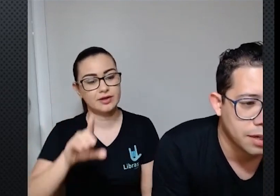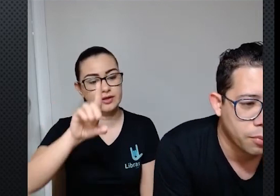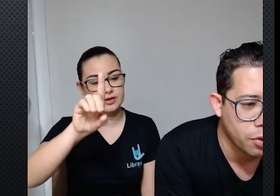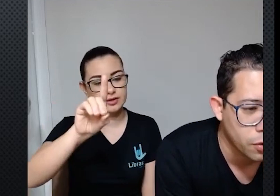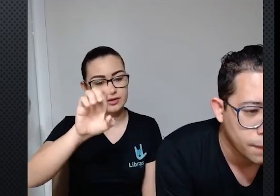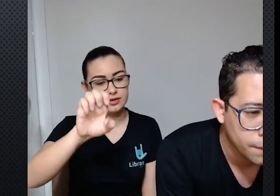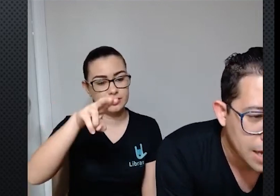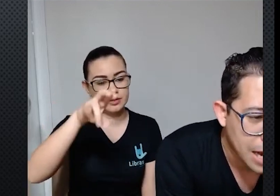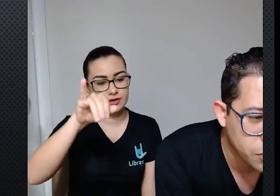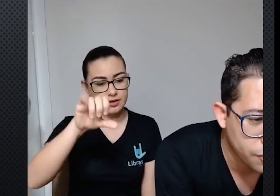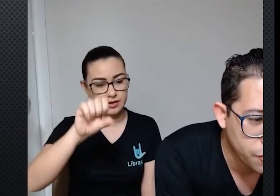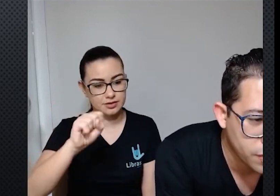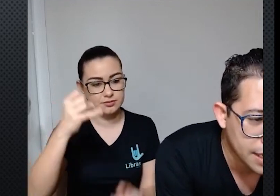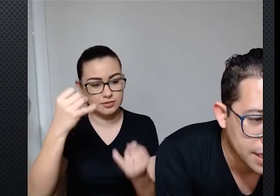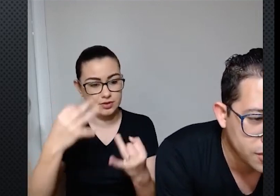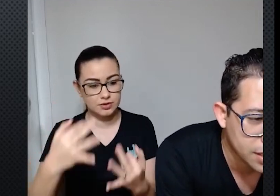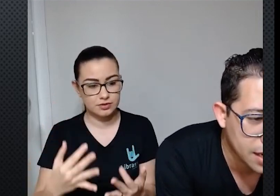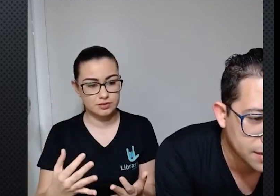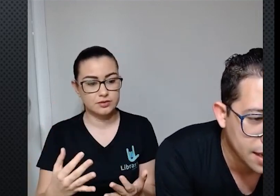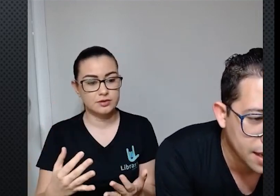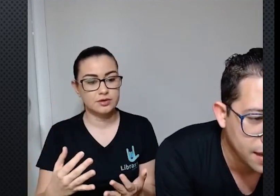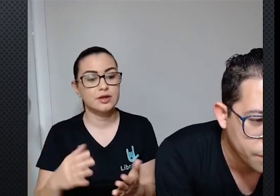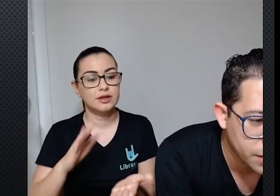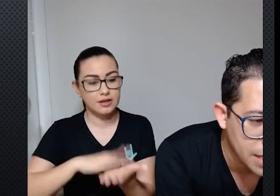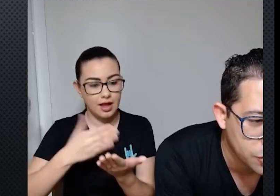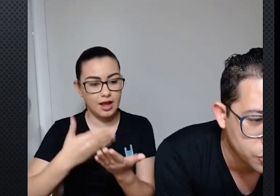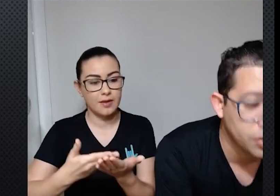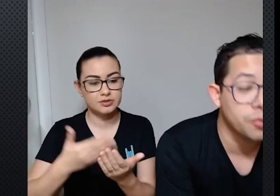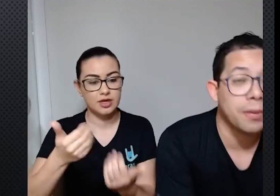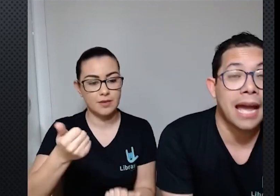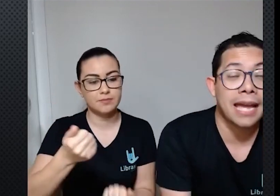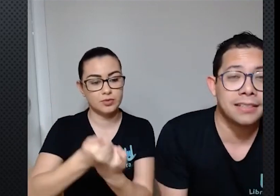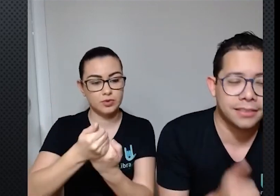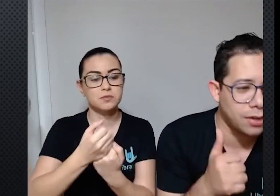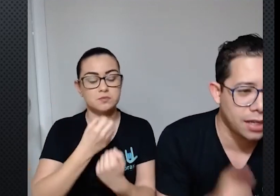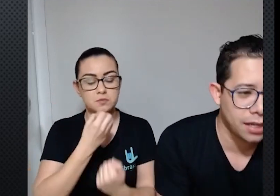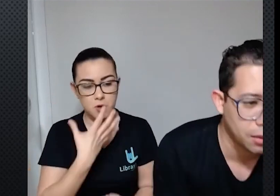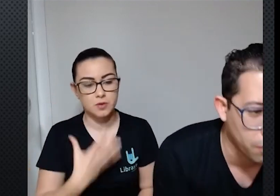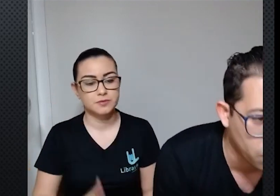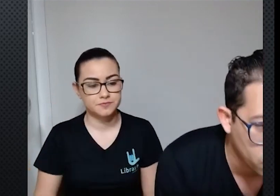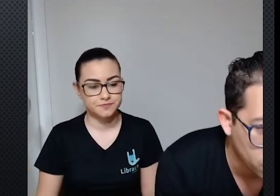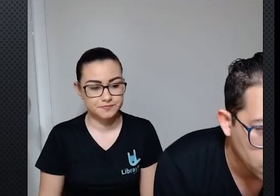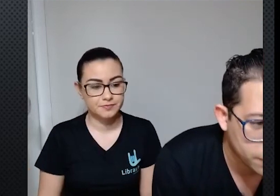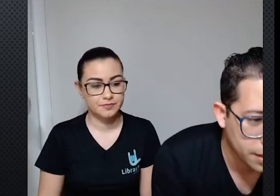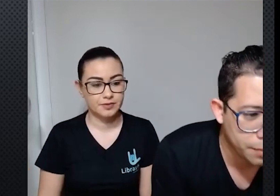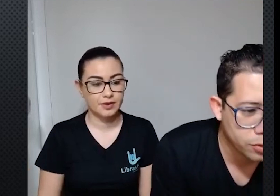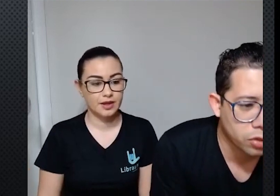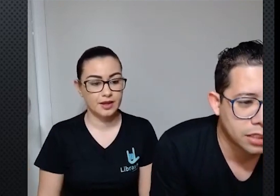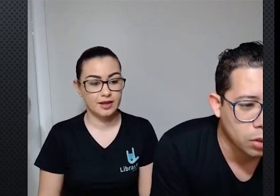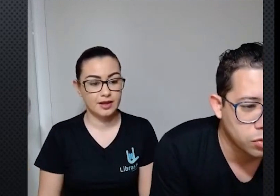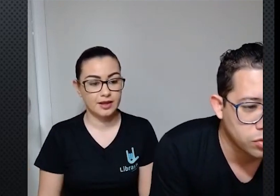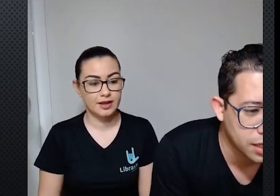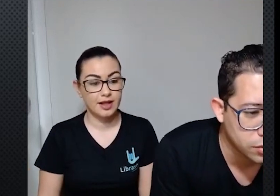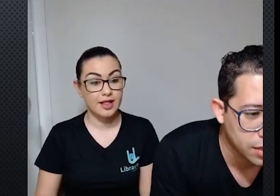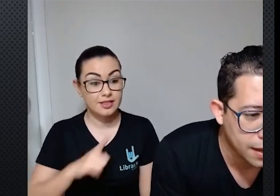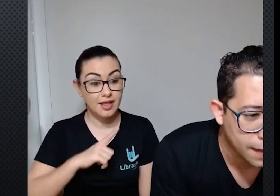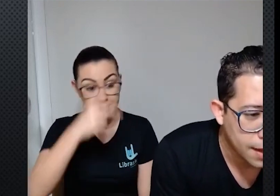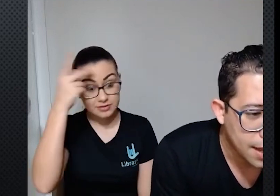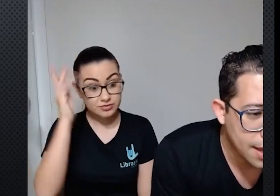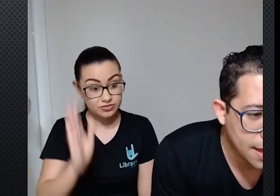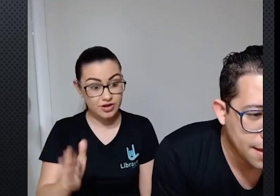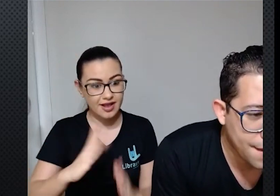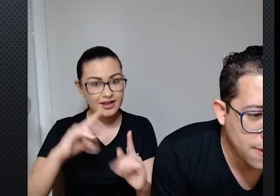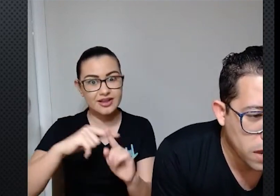né? Intérprete de apoio. A Júlia falou na igreja dela tem e ajuda demais. Olha aí que bom. Tem pessoal que já tá usando,